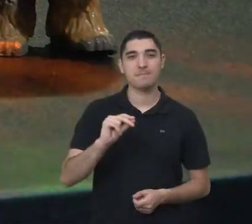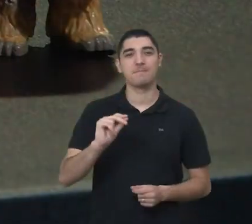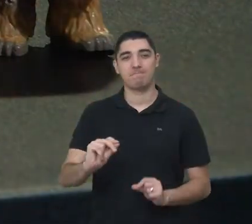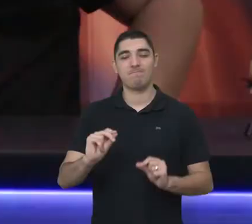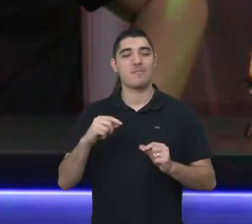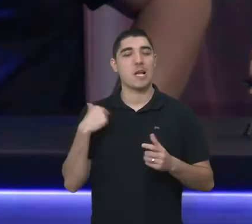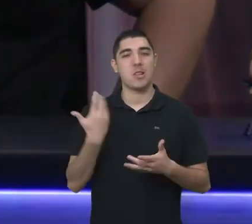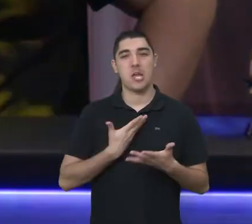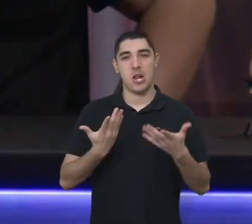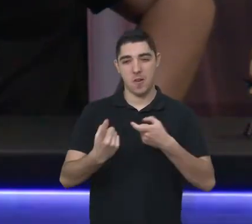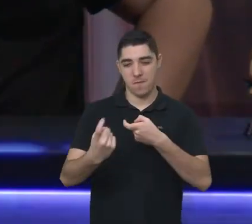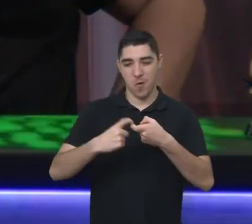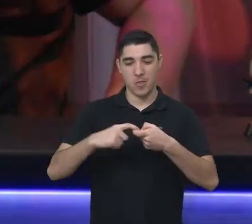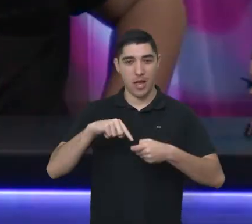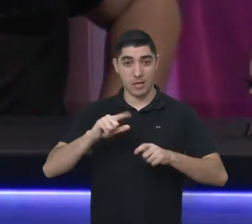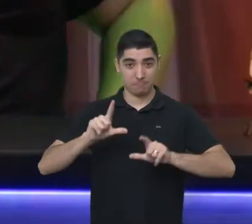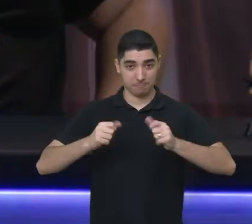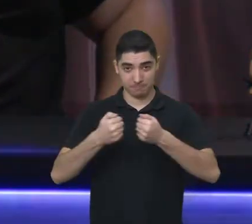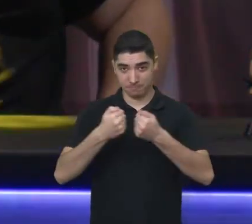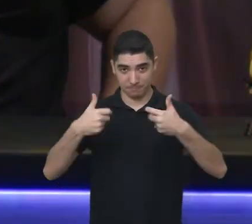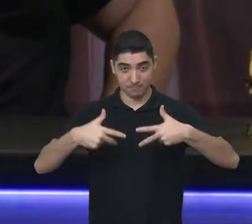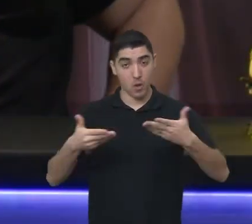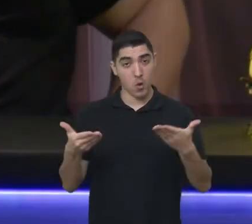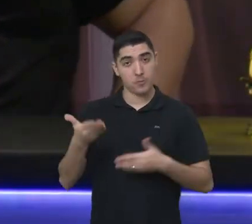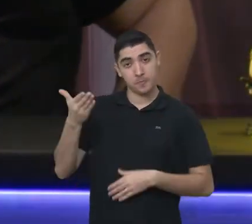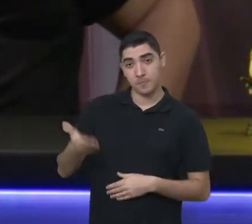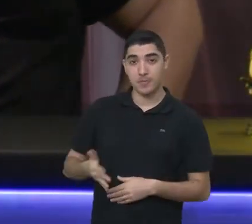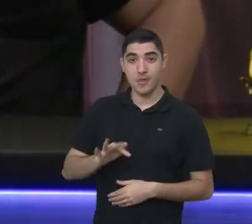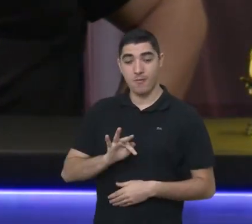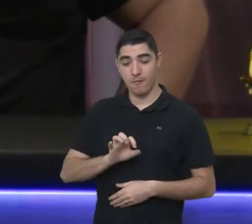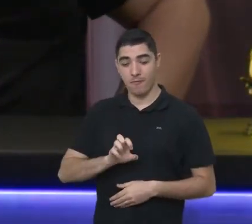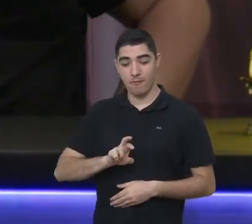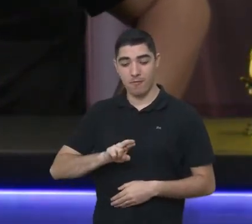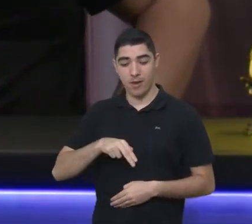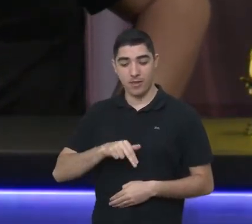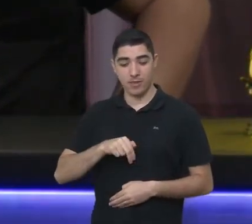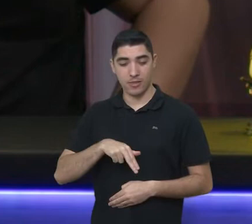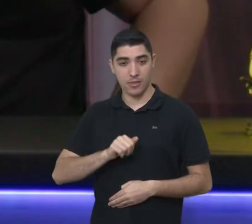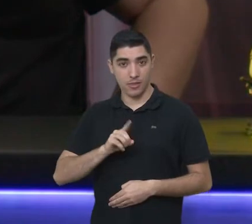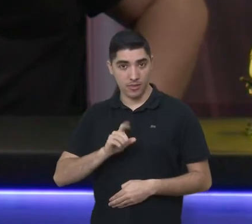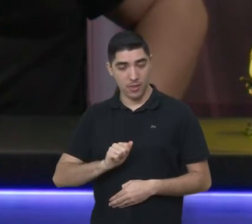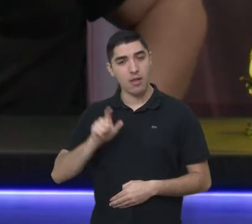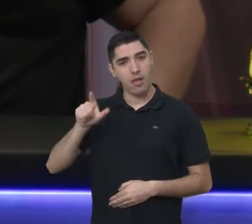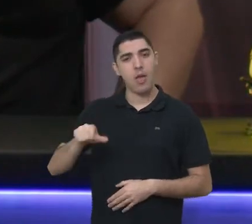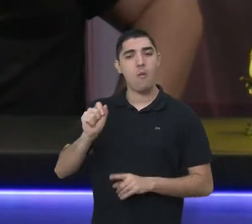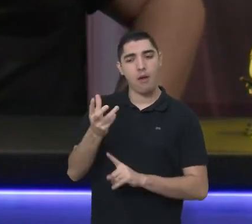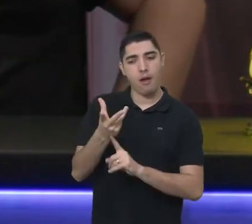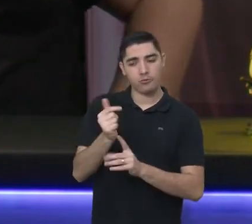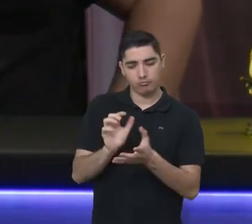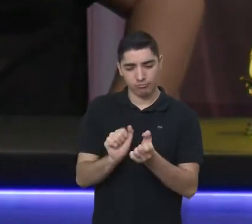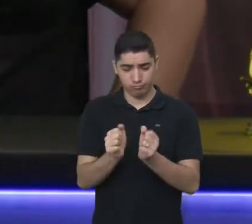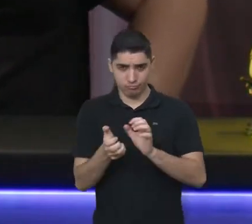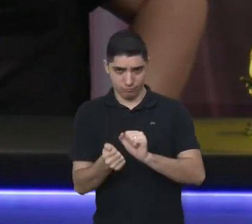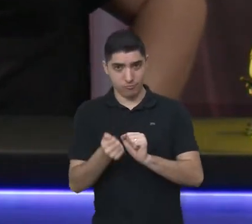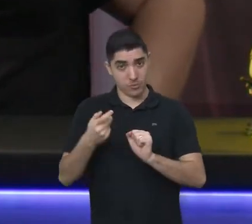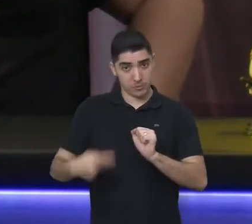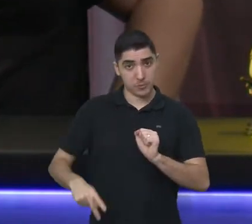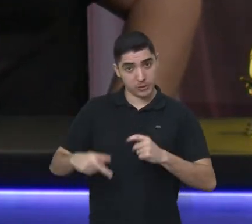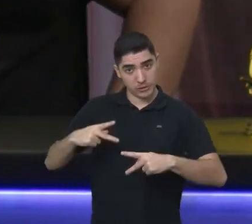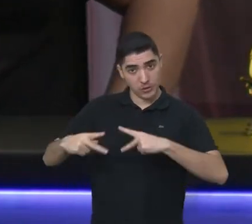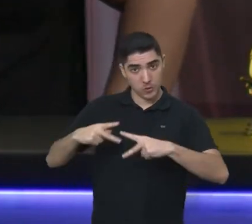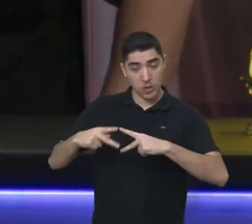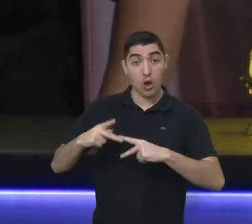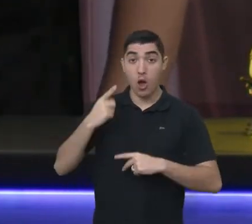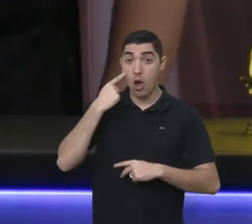isso aí, estamos de volta com o Tá Ligado. E hoje com a gente, Fernanda Segolin, uma artista plástica aqui da região. Ó, vocês sabem que eu sempre